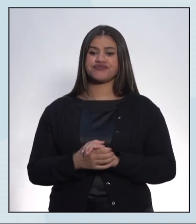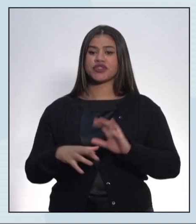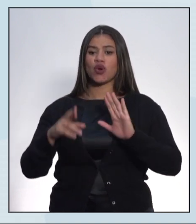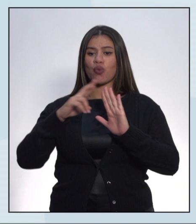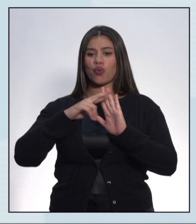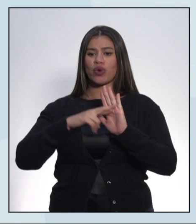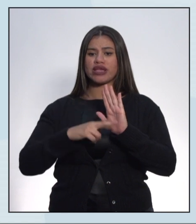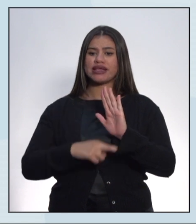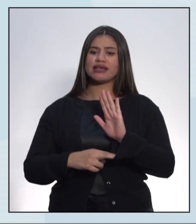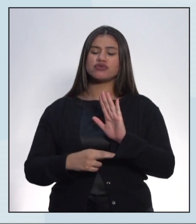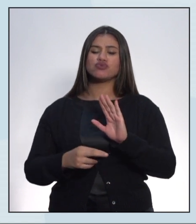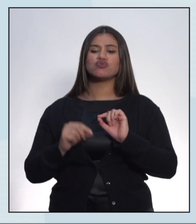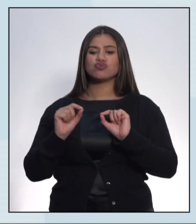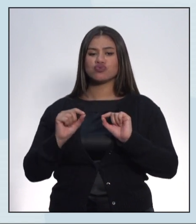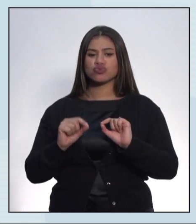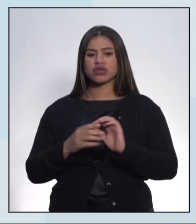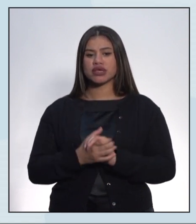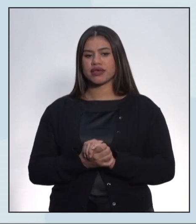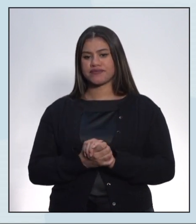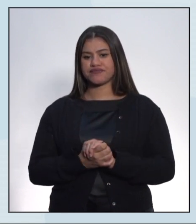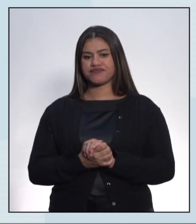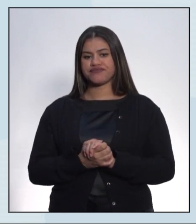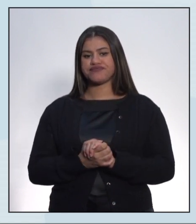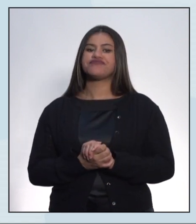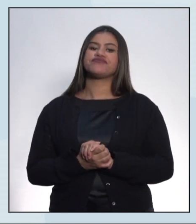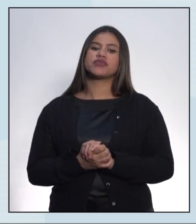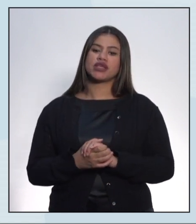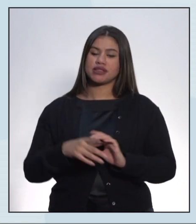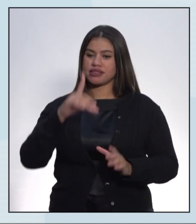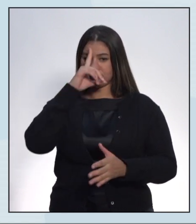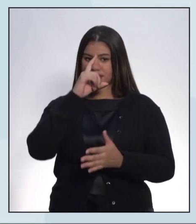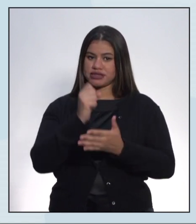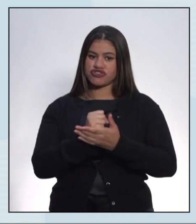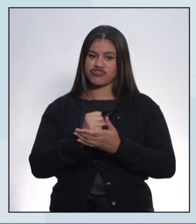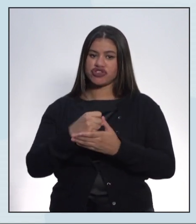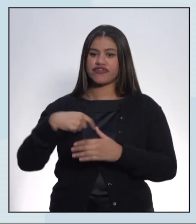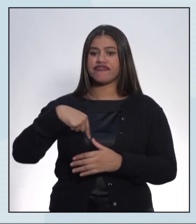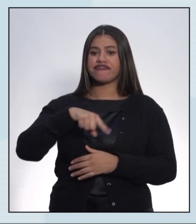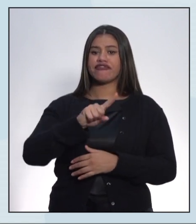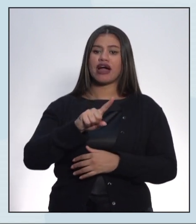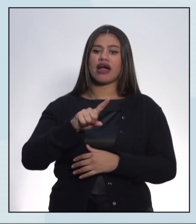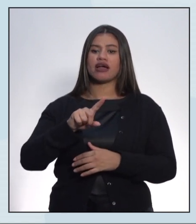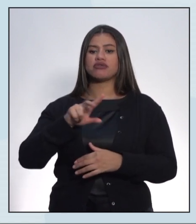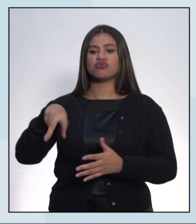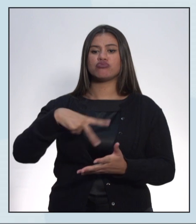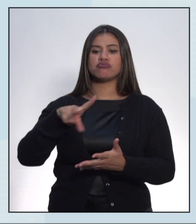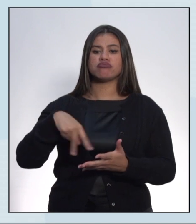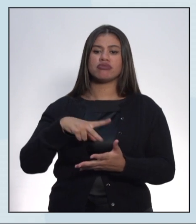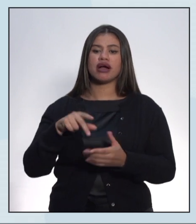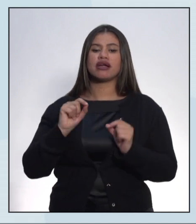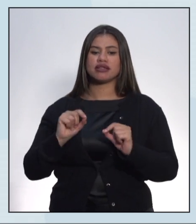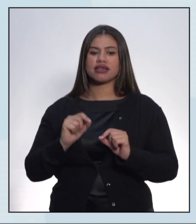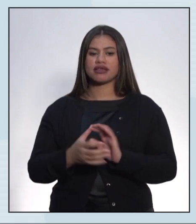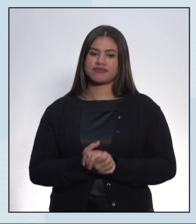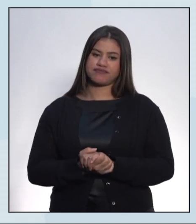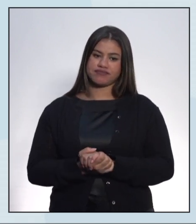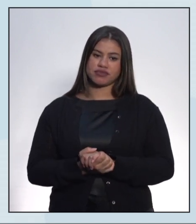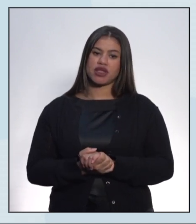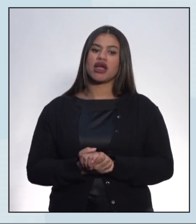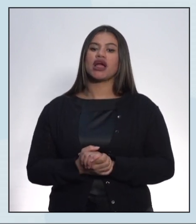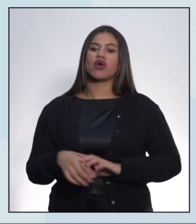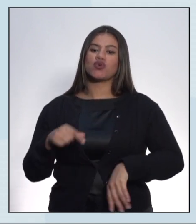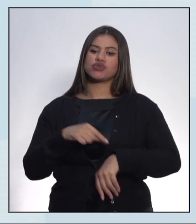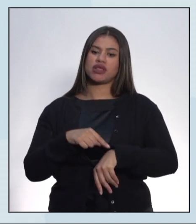baile. O conflito é essa decisão, quem vai ao baile? O tempo é cronológico,